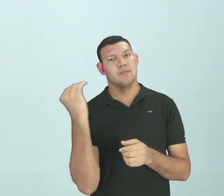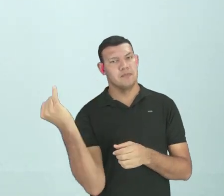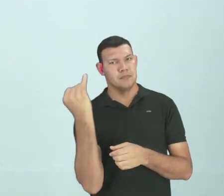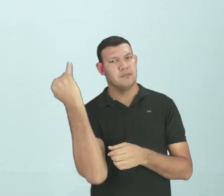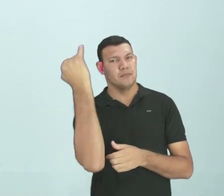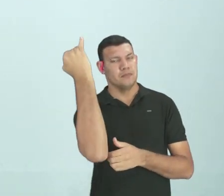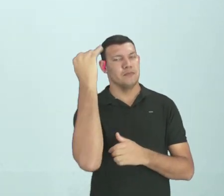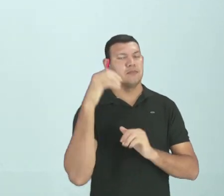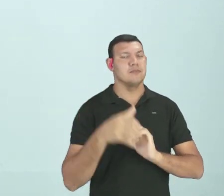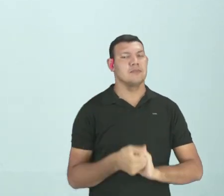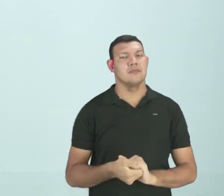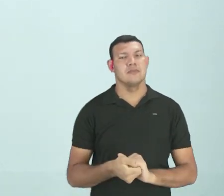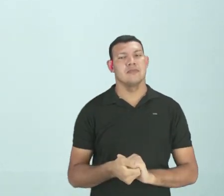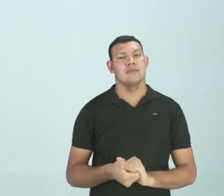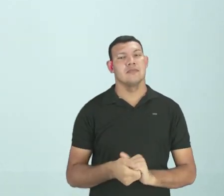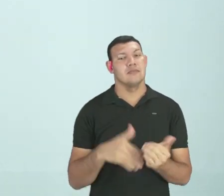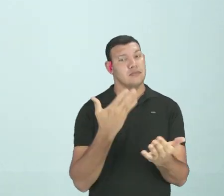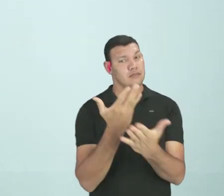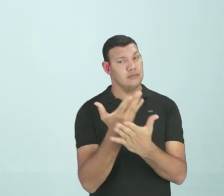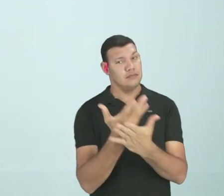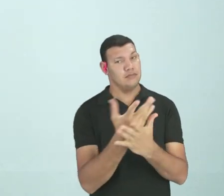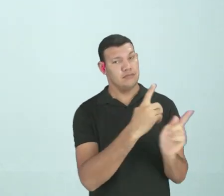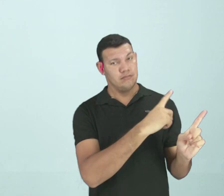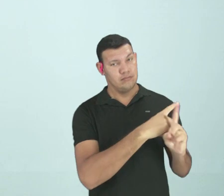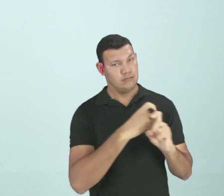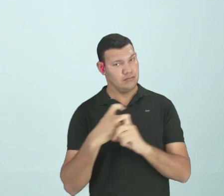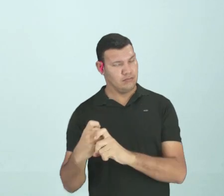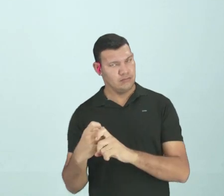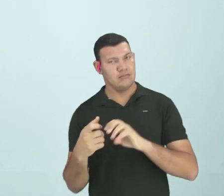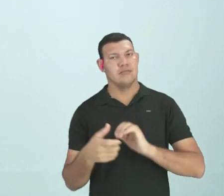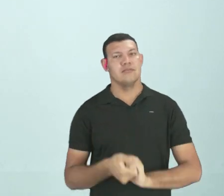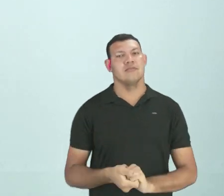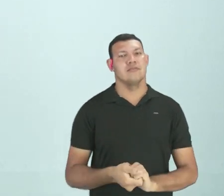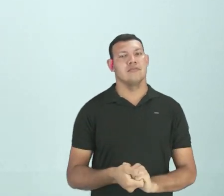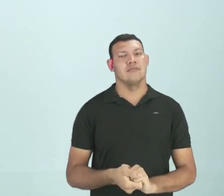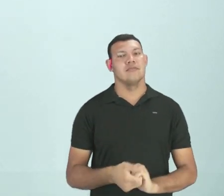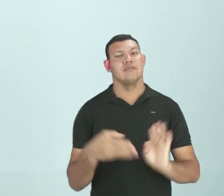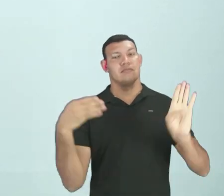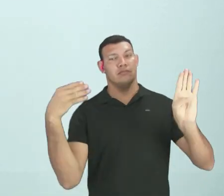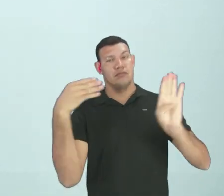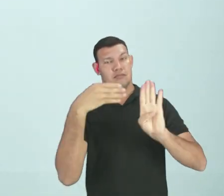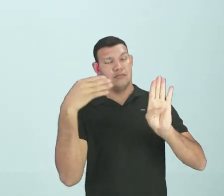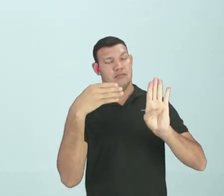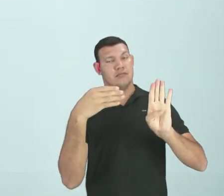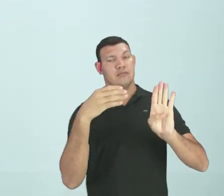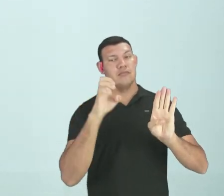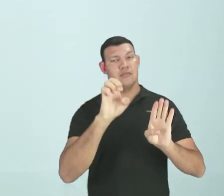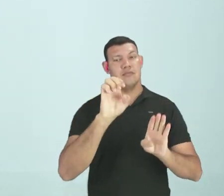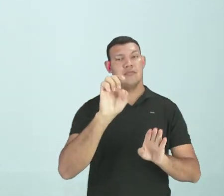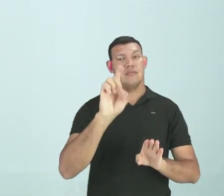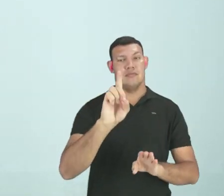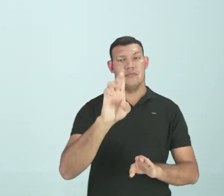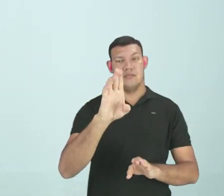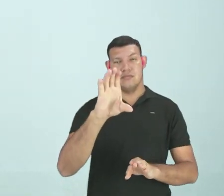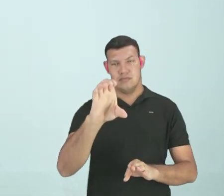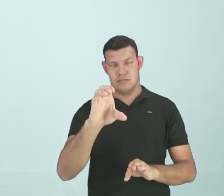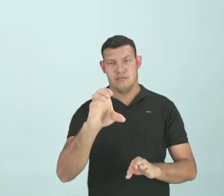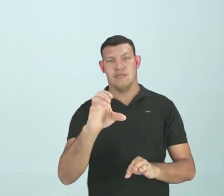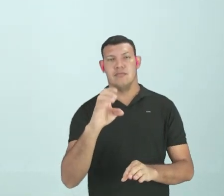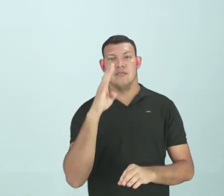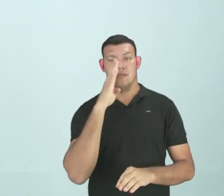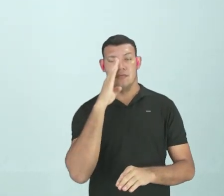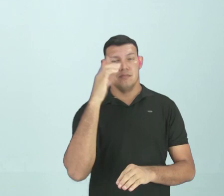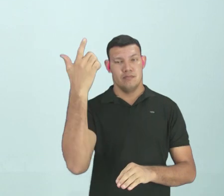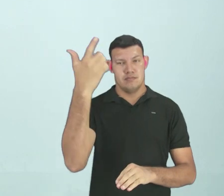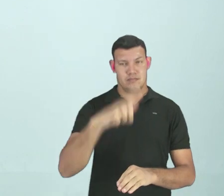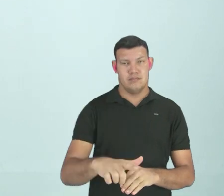trabalhamos polinômio. Peço a vocês que recorram à plataforma Eduque, revejam essa aula e